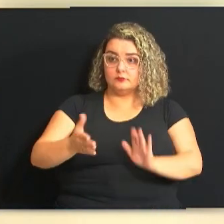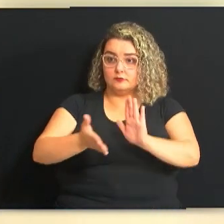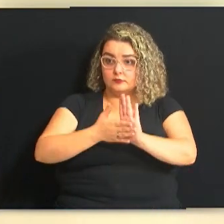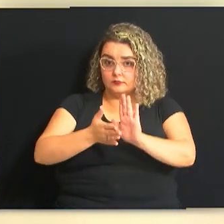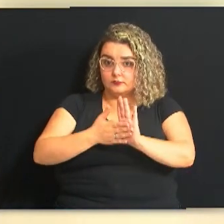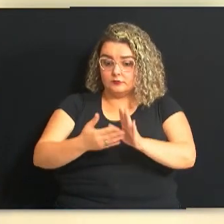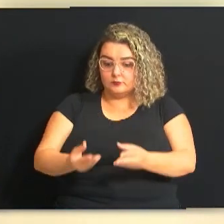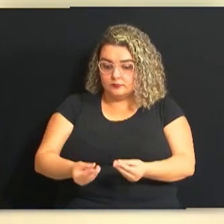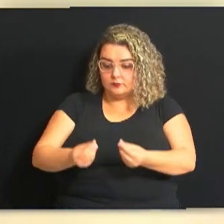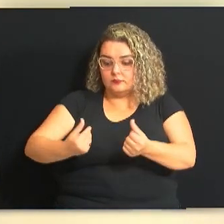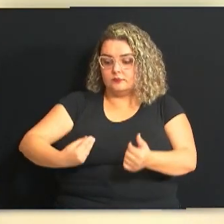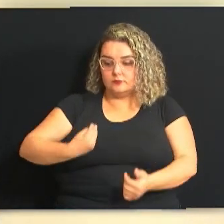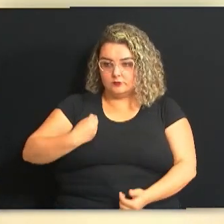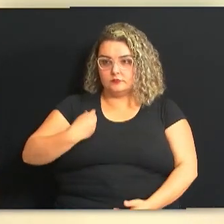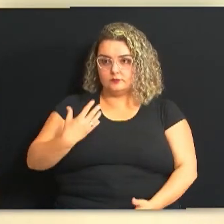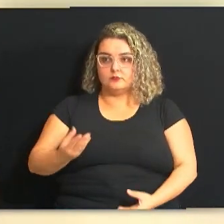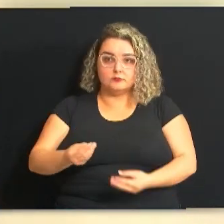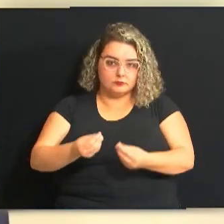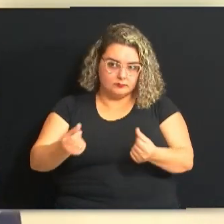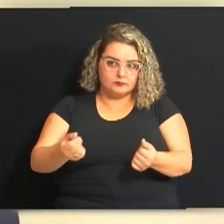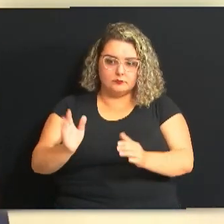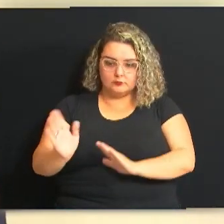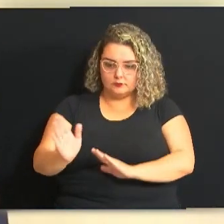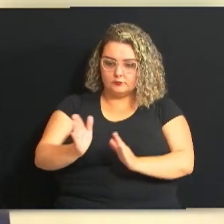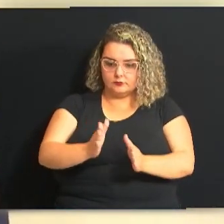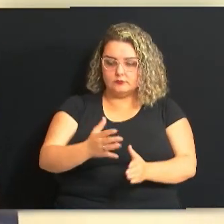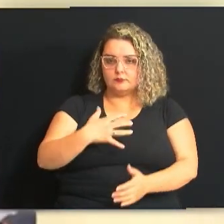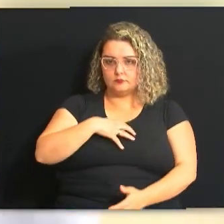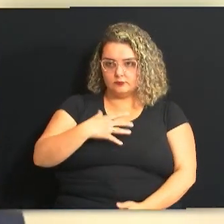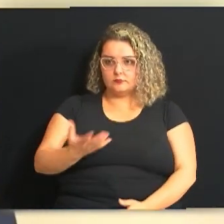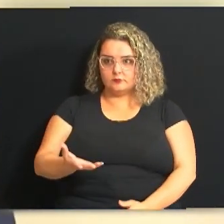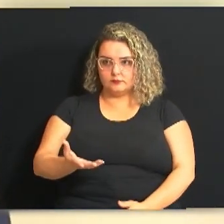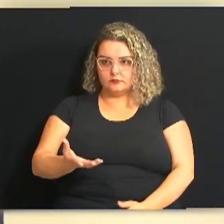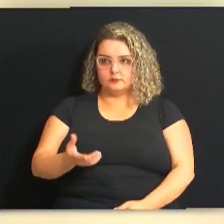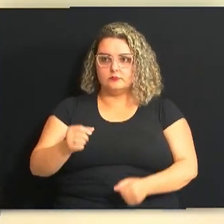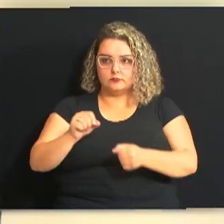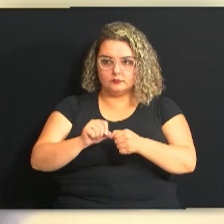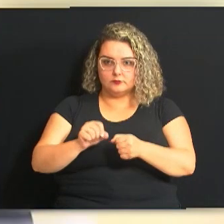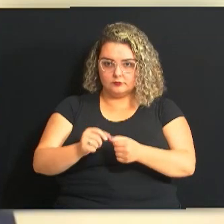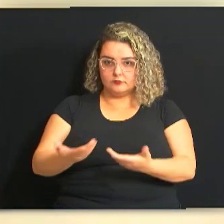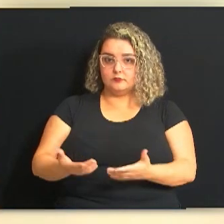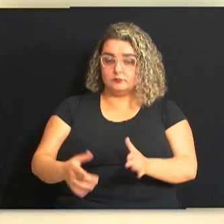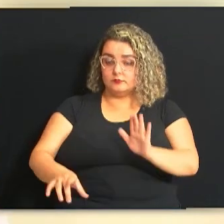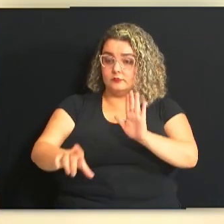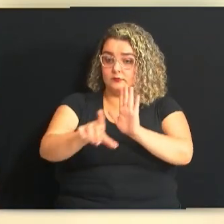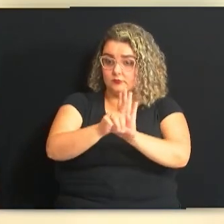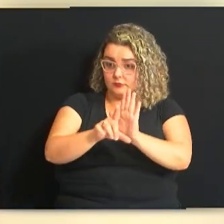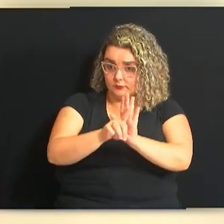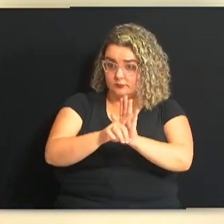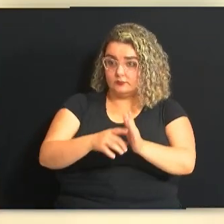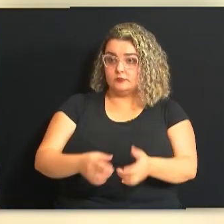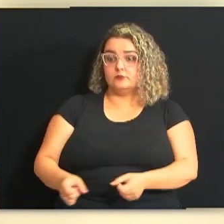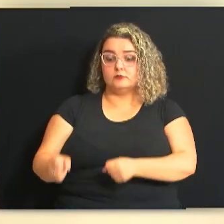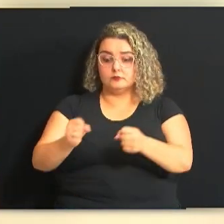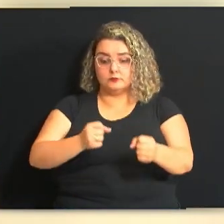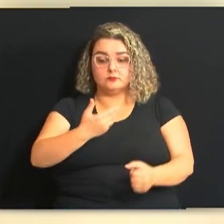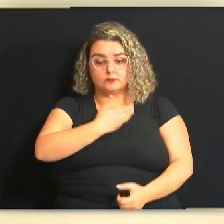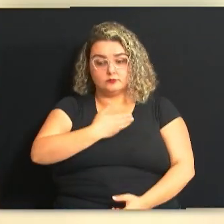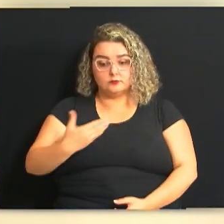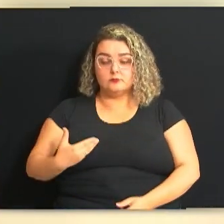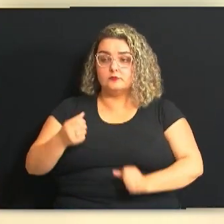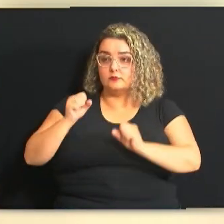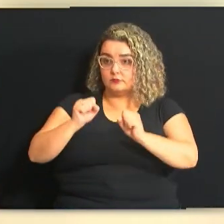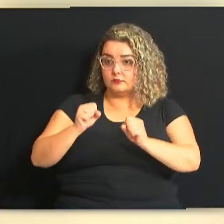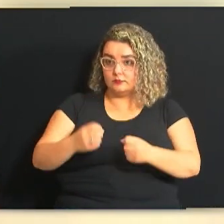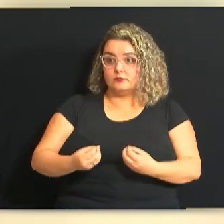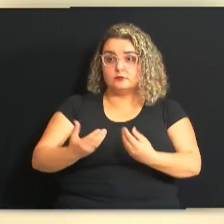qualidade de vida, encontrar caminhos e meios para fazer com que, através das leis e através do poder público, nós possamos levar a maior